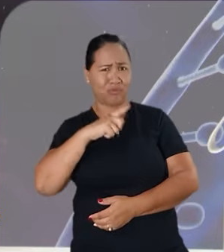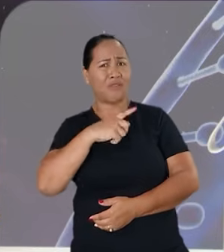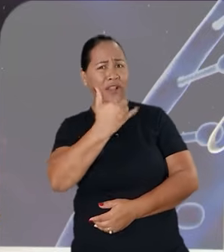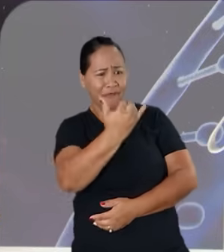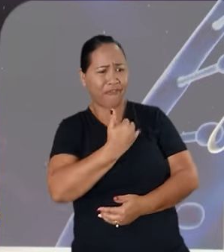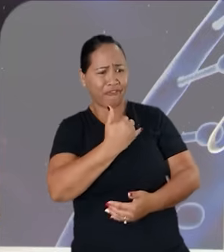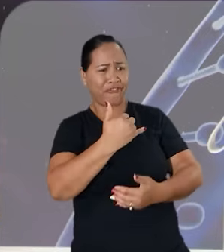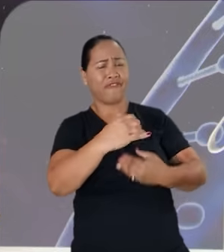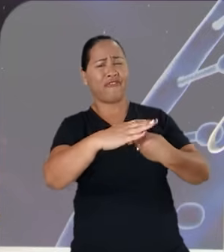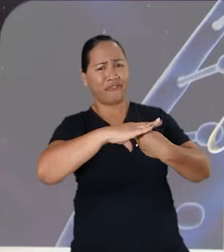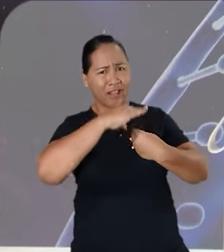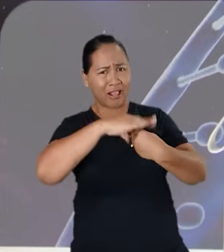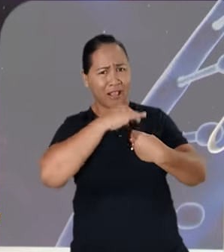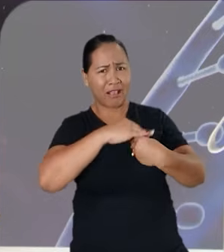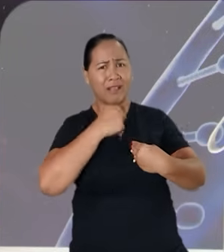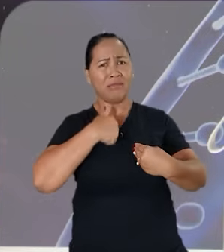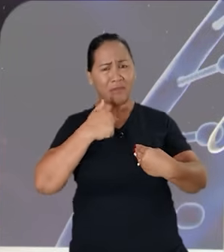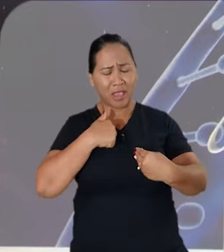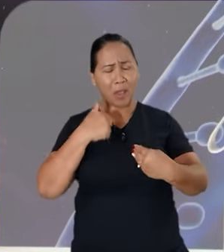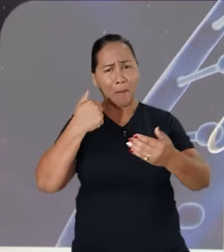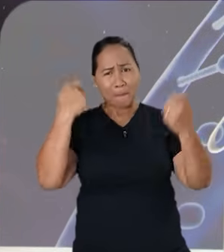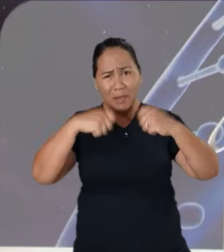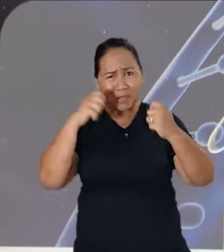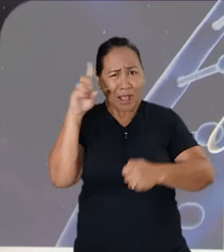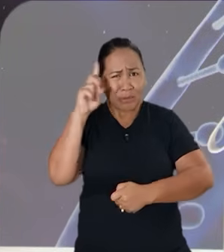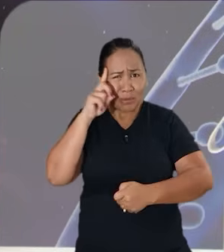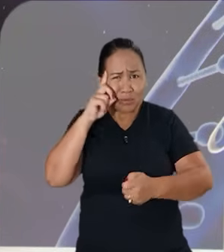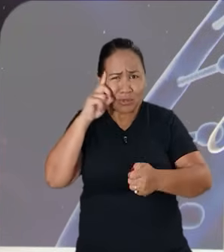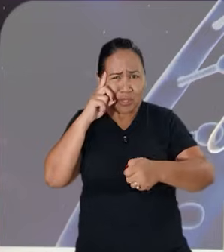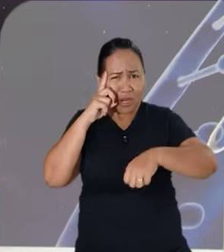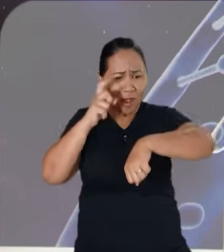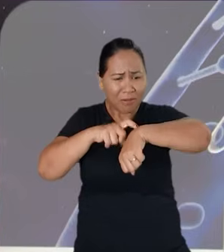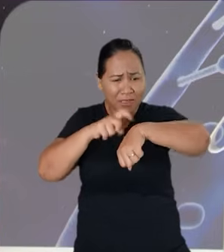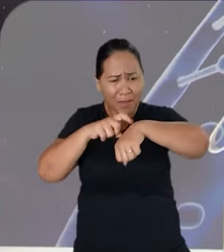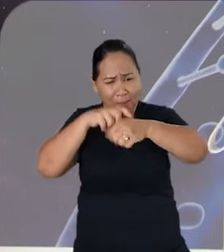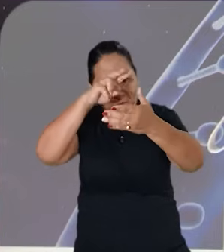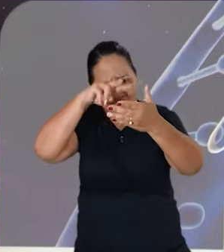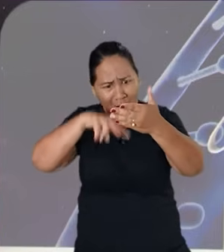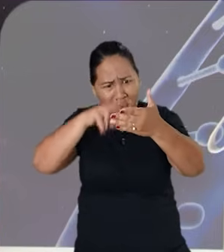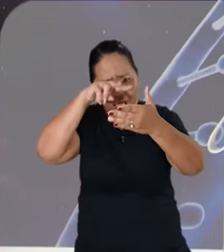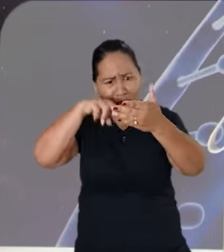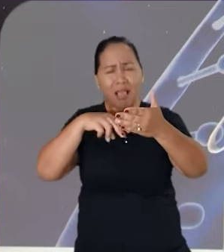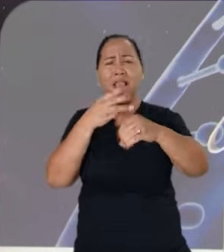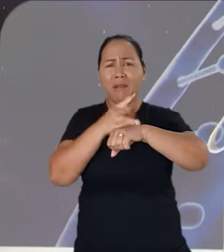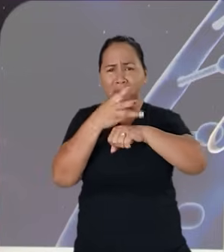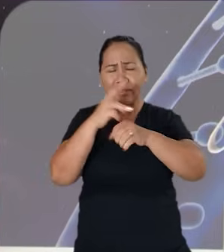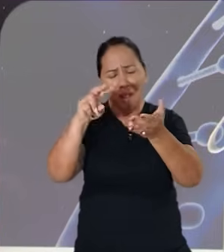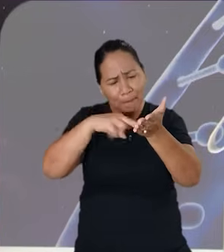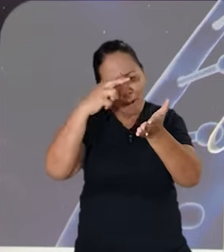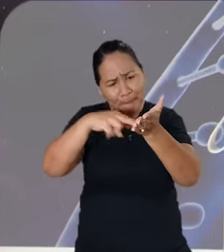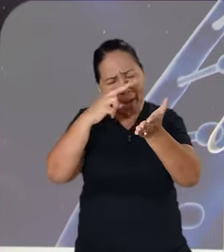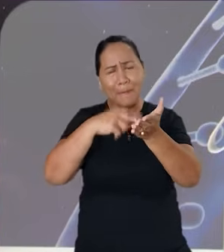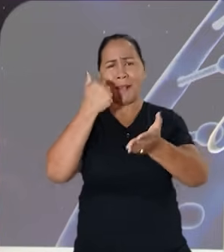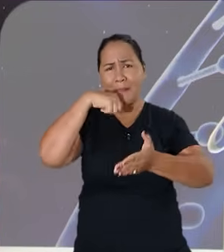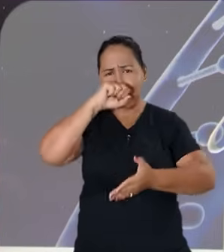o destino do dia dela, o meu e o meu destino,